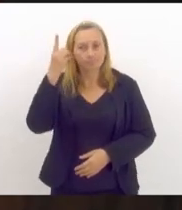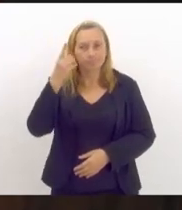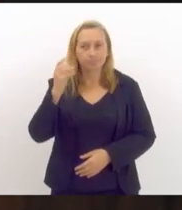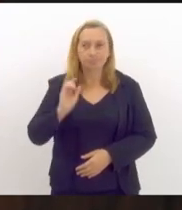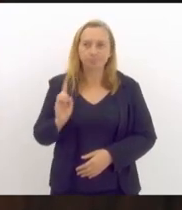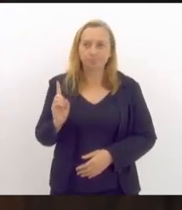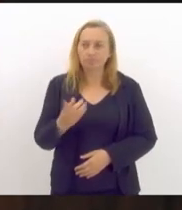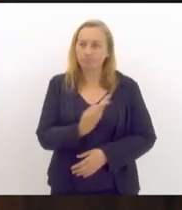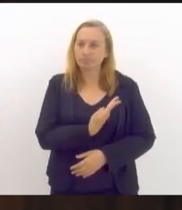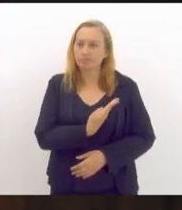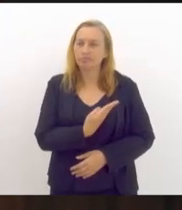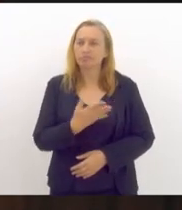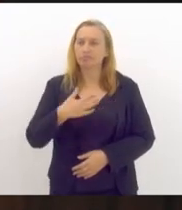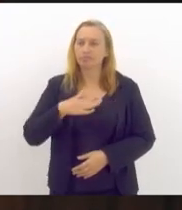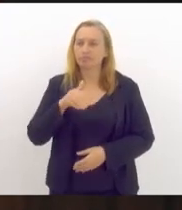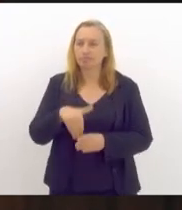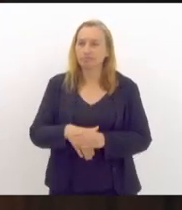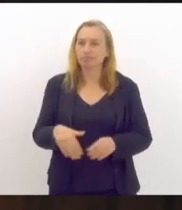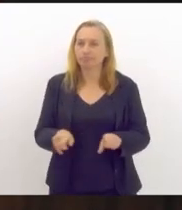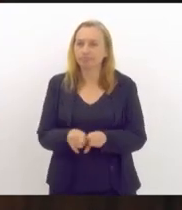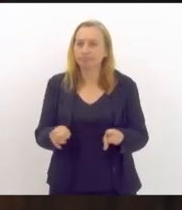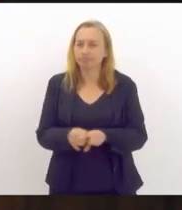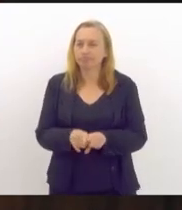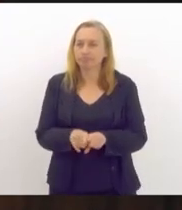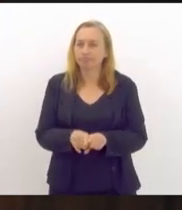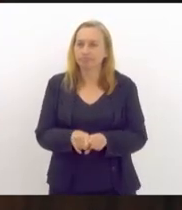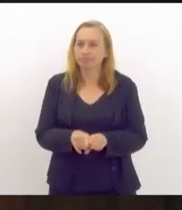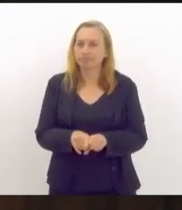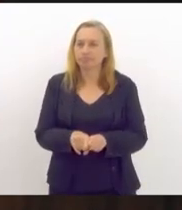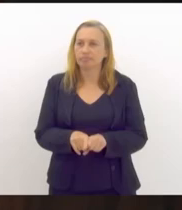Balbi e consegui dar o meu voto também abstenção